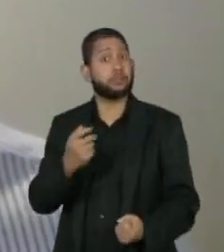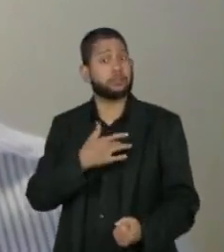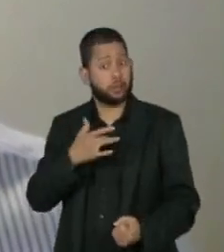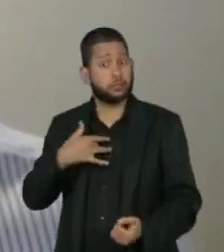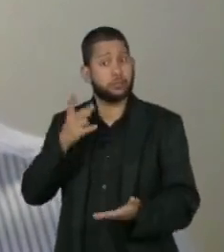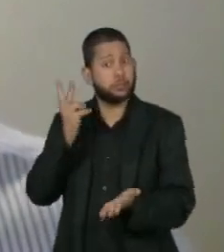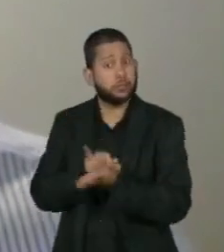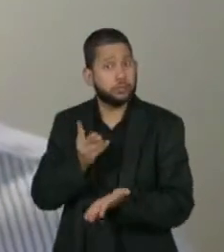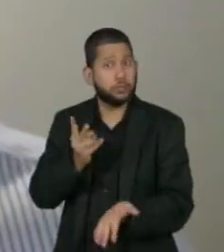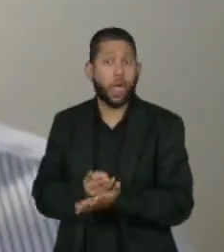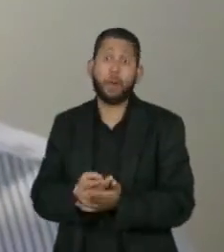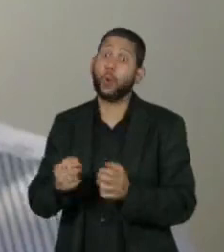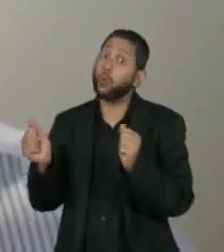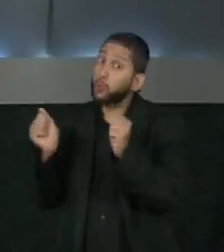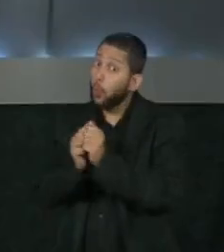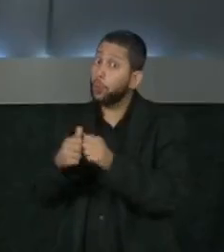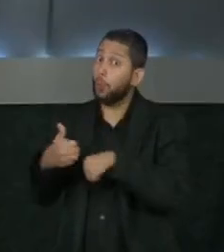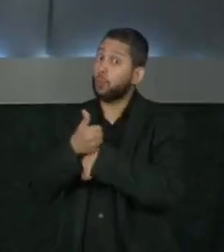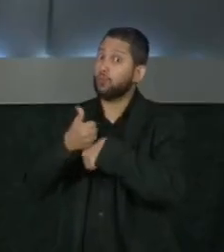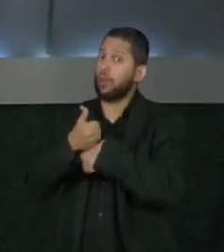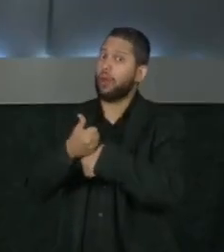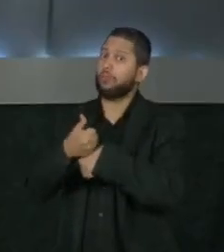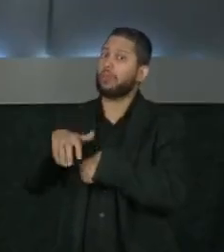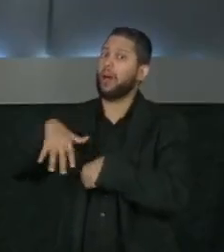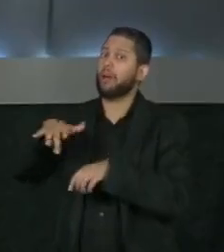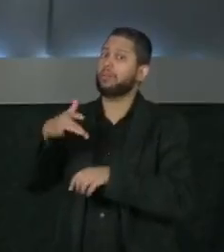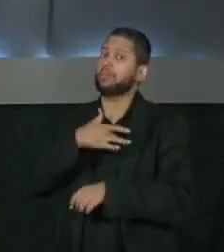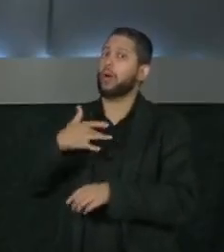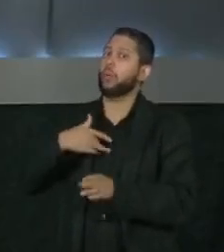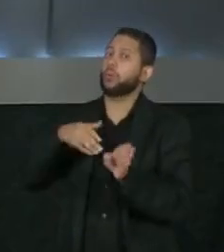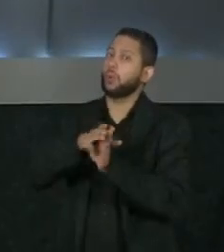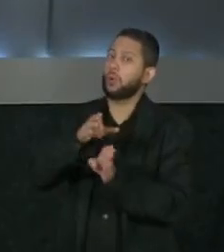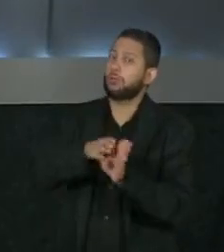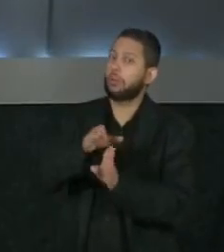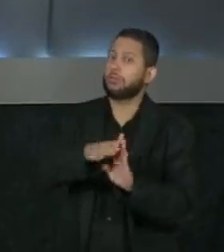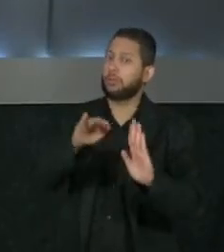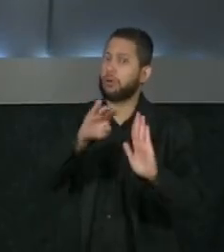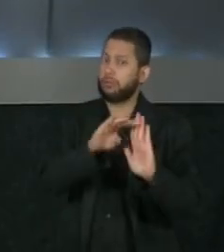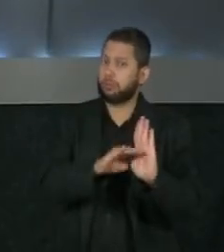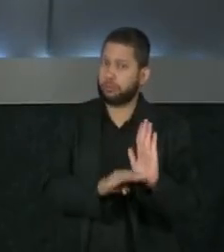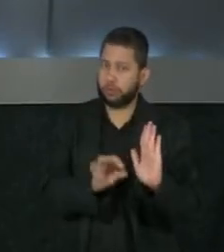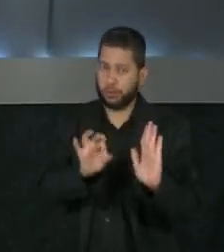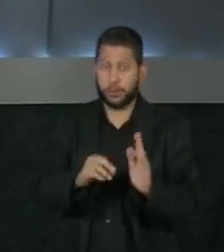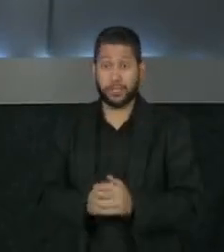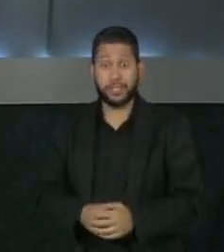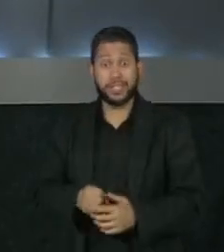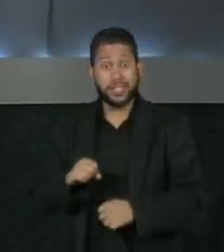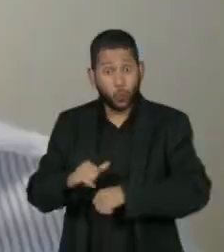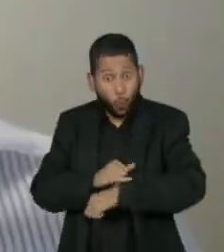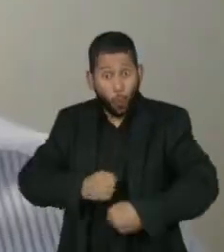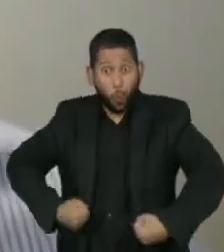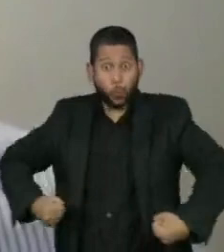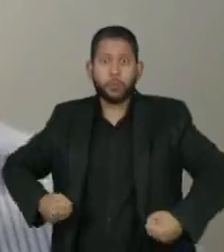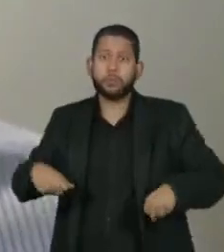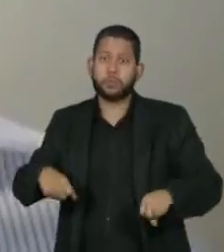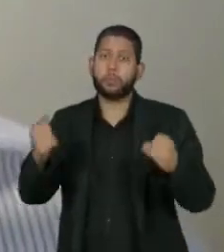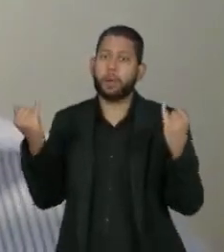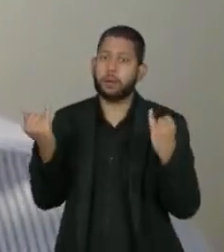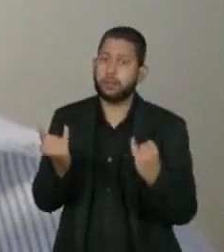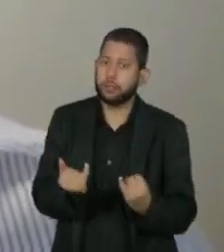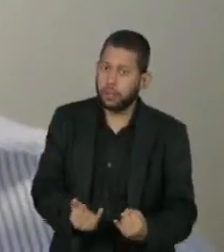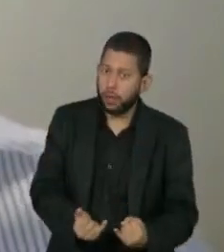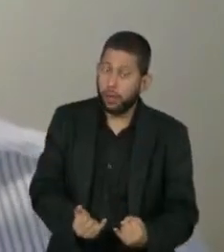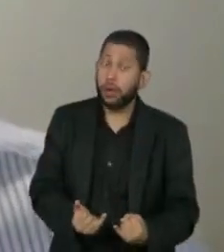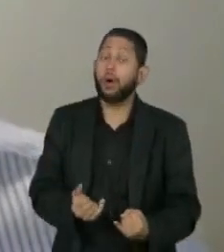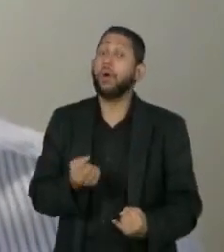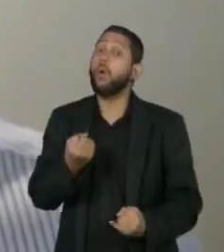lógico, orientada por um profissional de saúde para saber das condições do paciente. Se for obeso, perder peso ou manter o